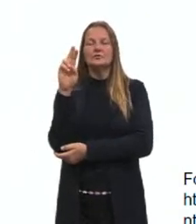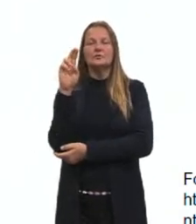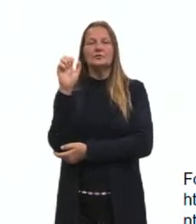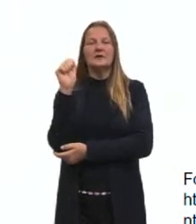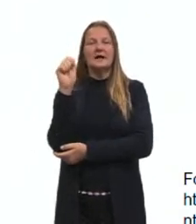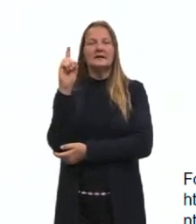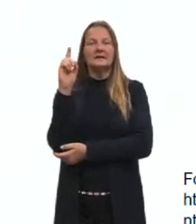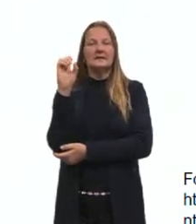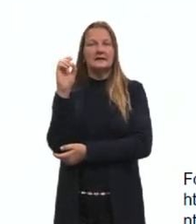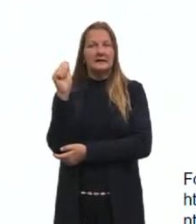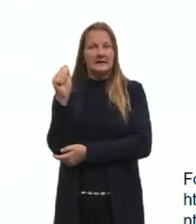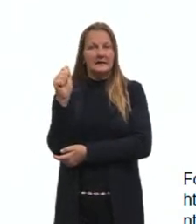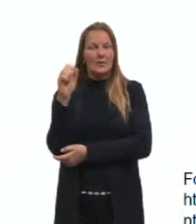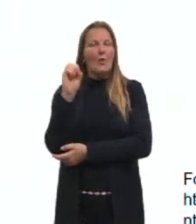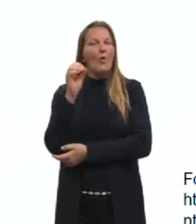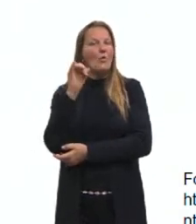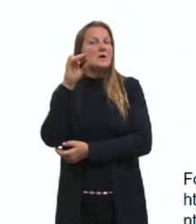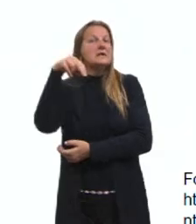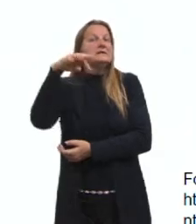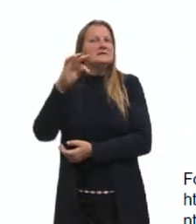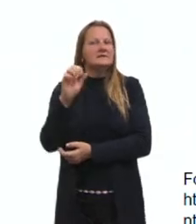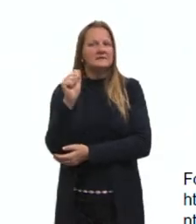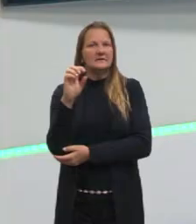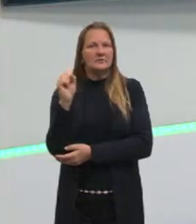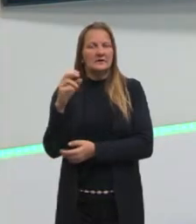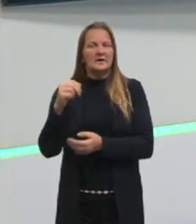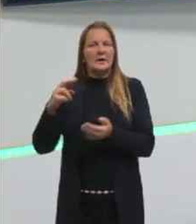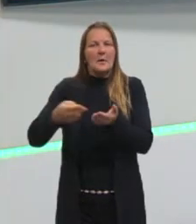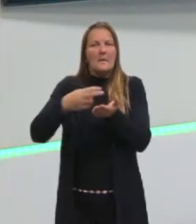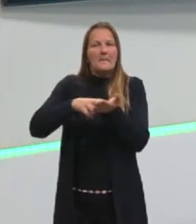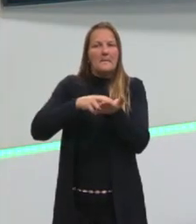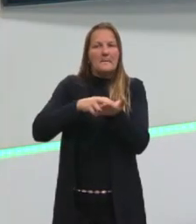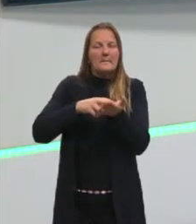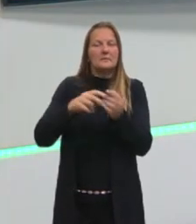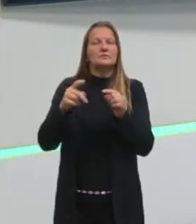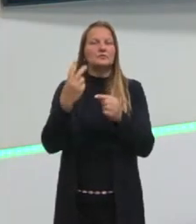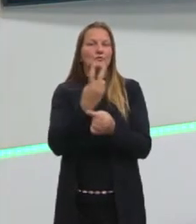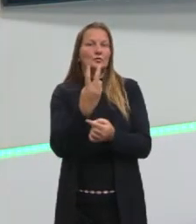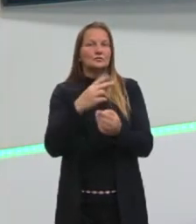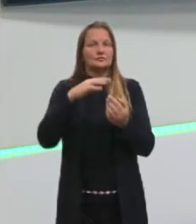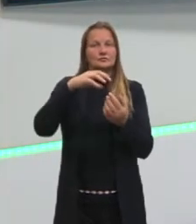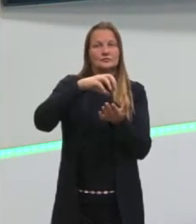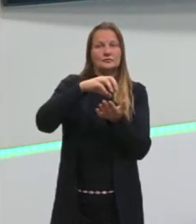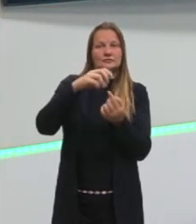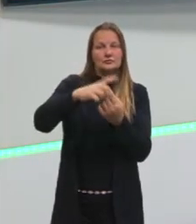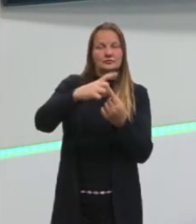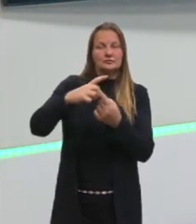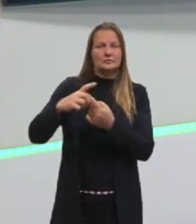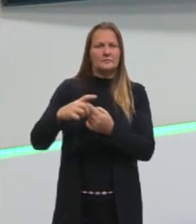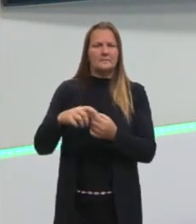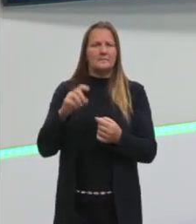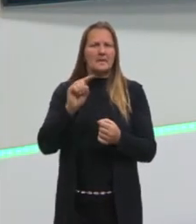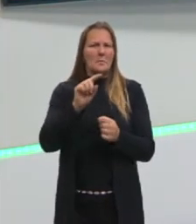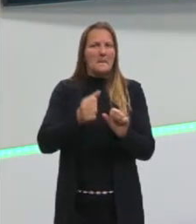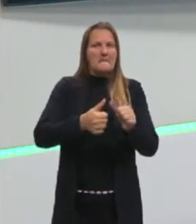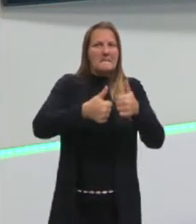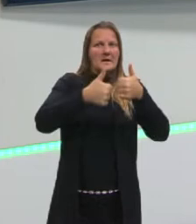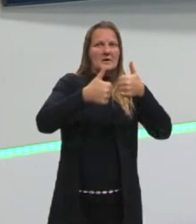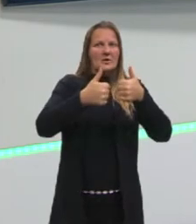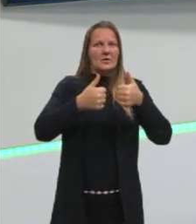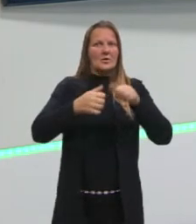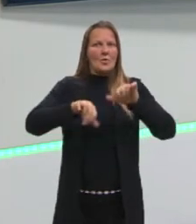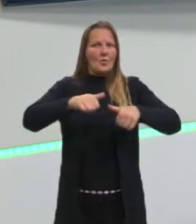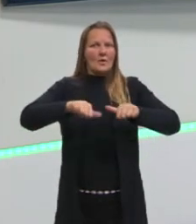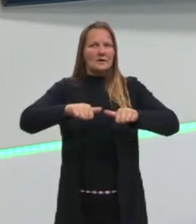nesses termos são utilizados quando se trata de manteiga ou margarina sobre o fato de uma ser melhor do que a outra para alimentação